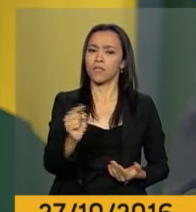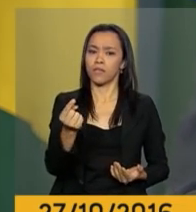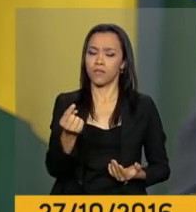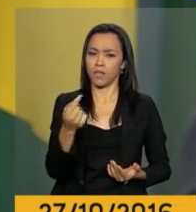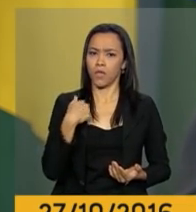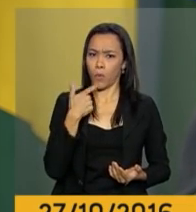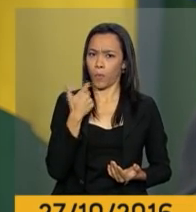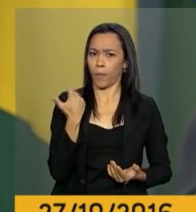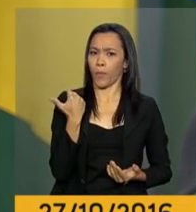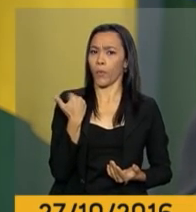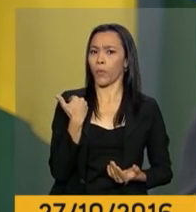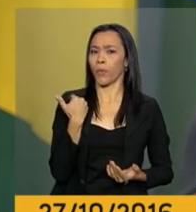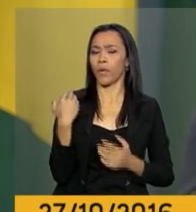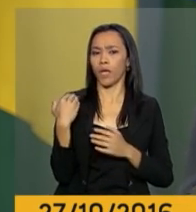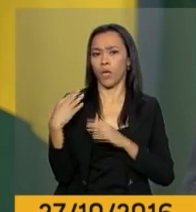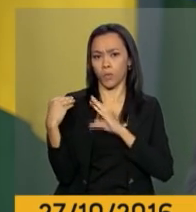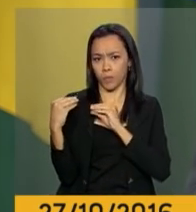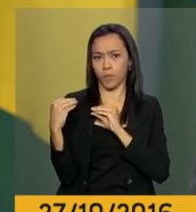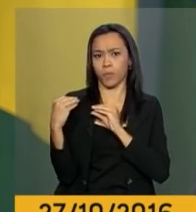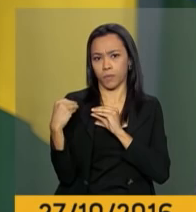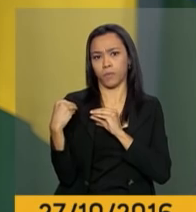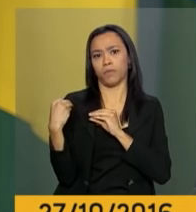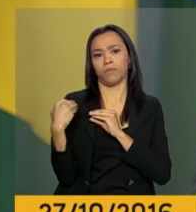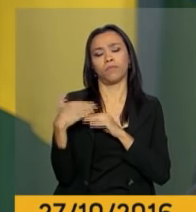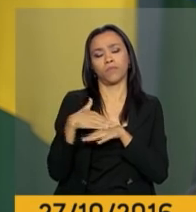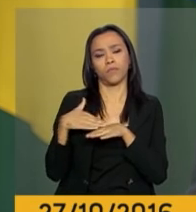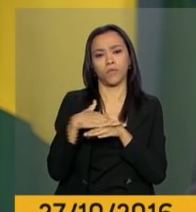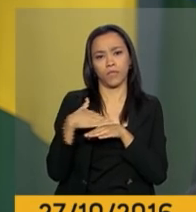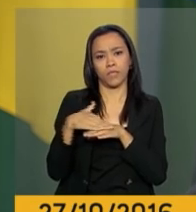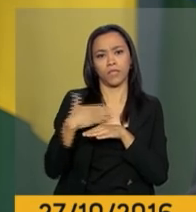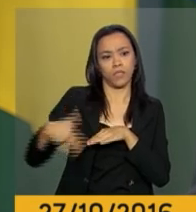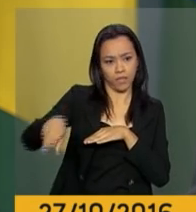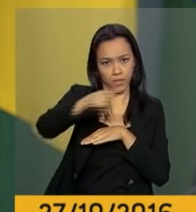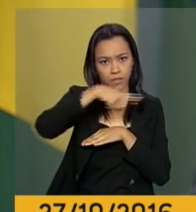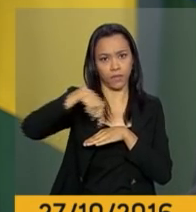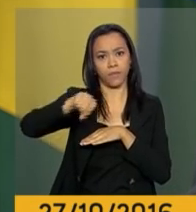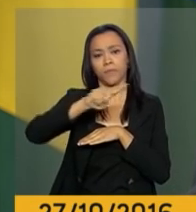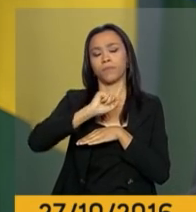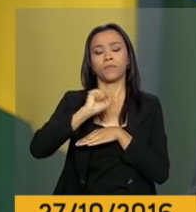falava há pouco o Otávio Leite, que tratou dos cervejeiros, né?